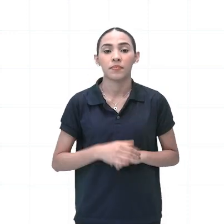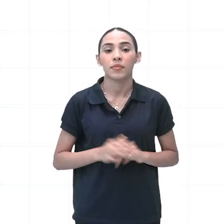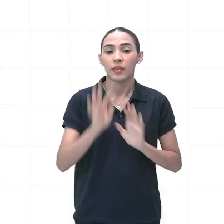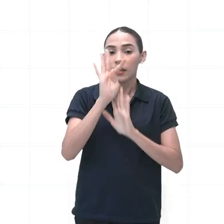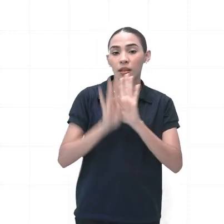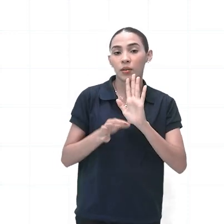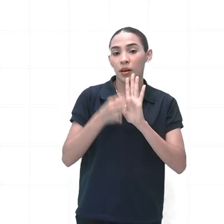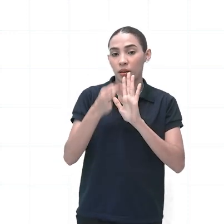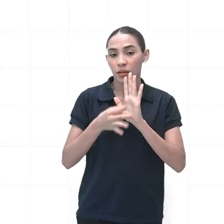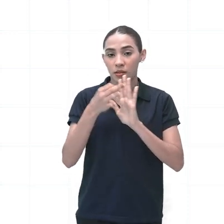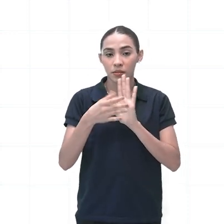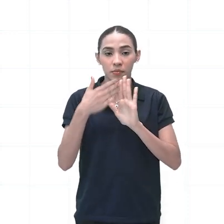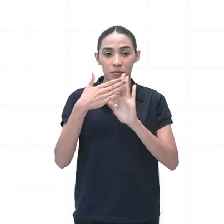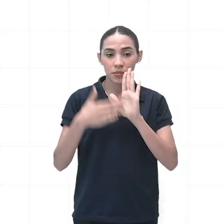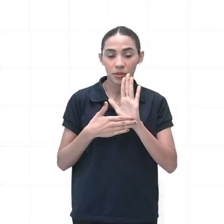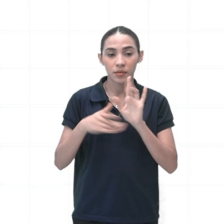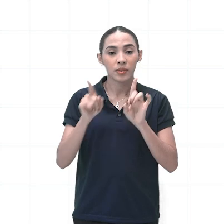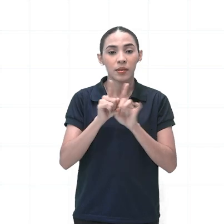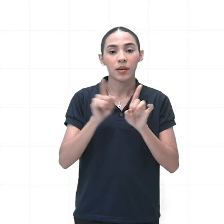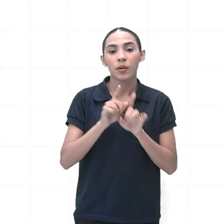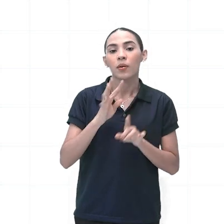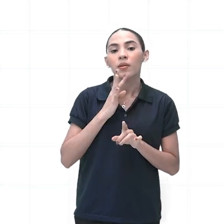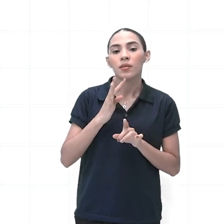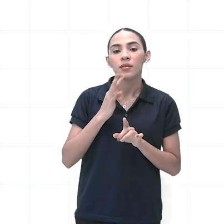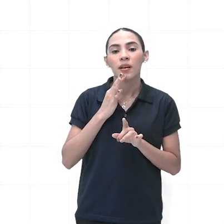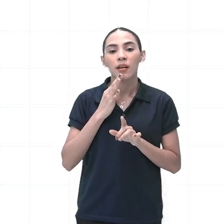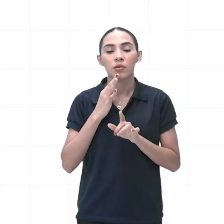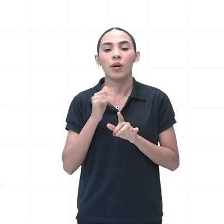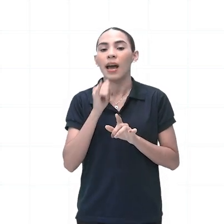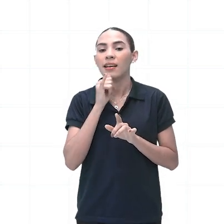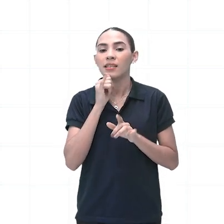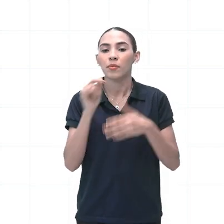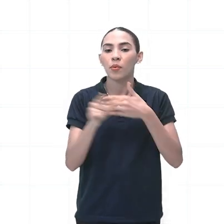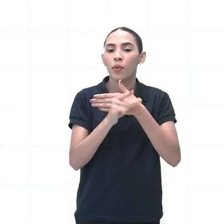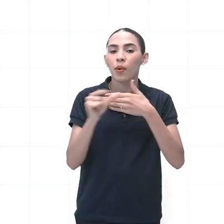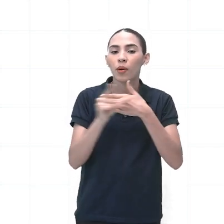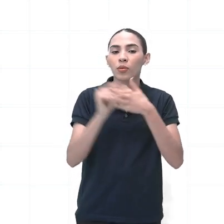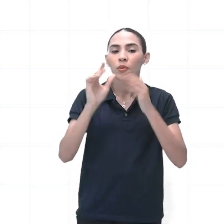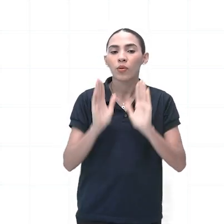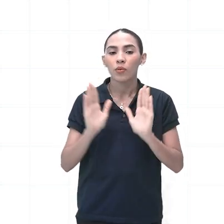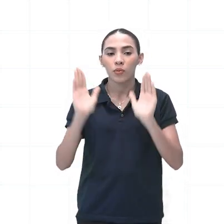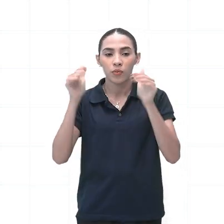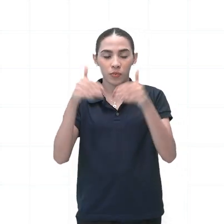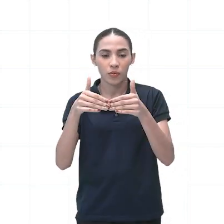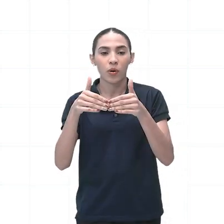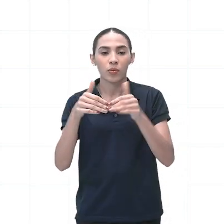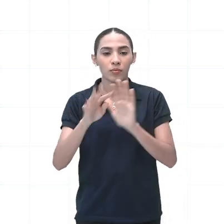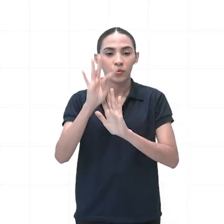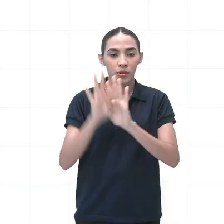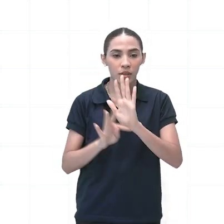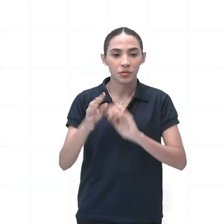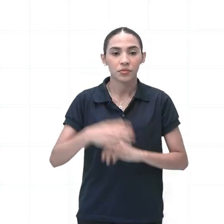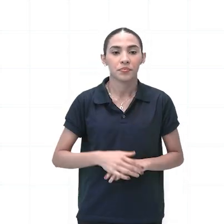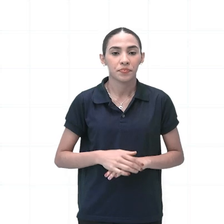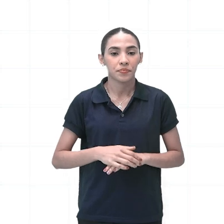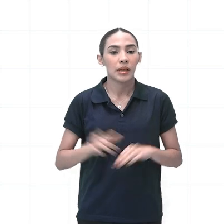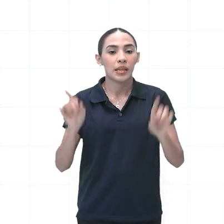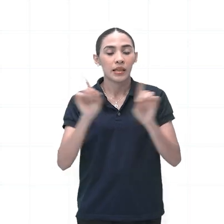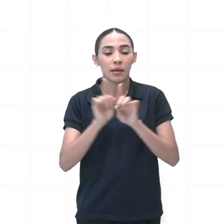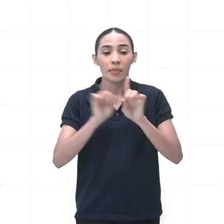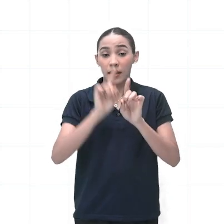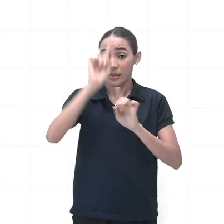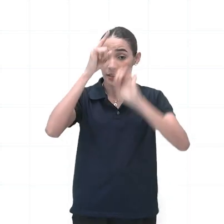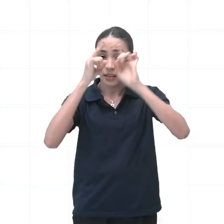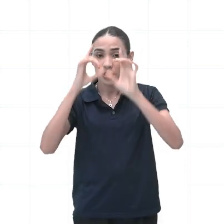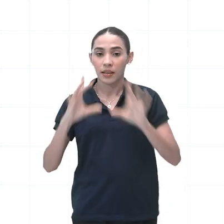textos argumentativos propositivos, reconhecimento da posição do autor sobre a questão controversa e